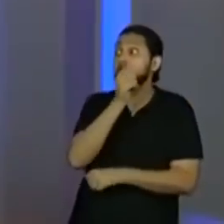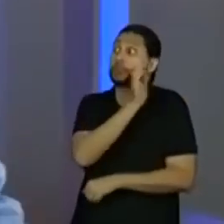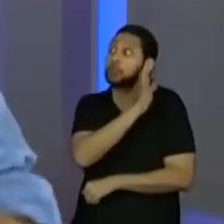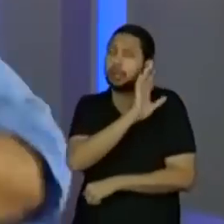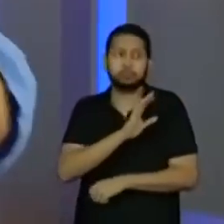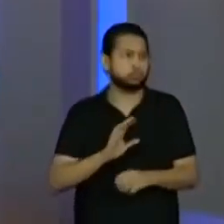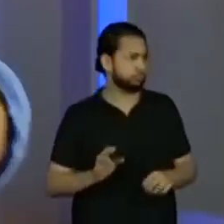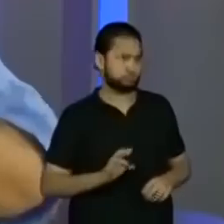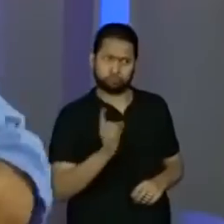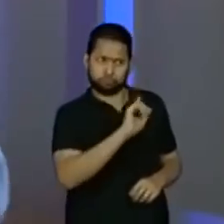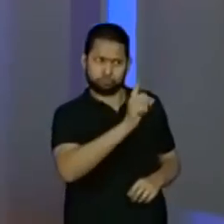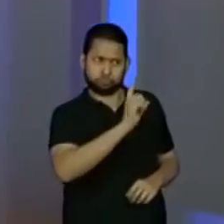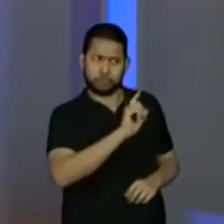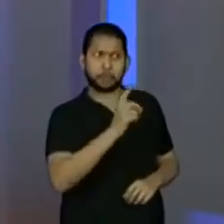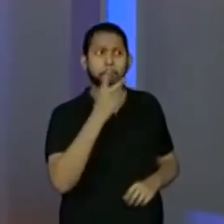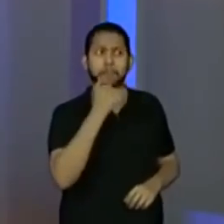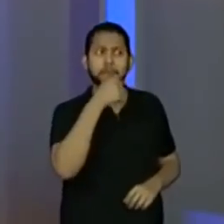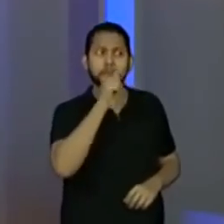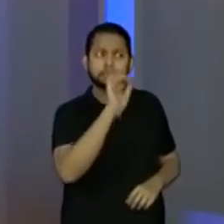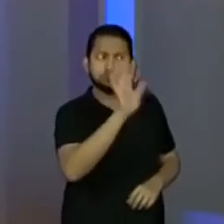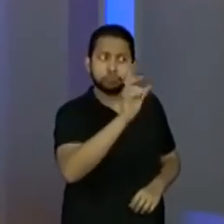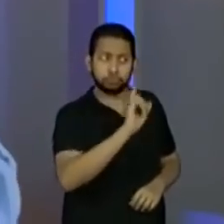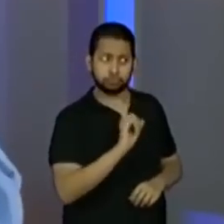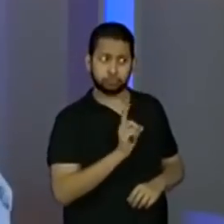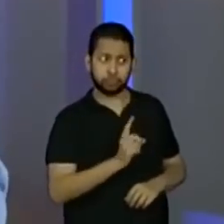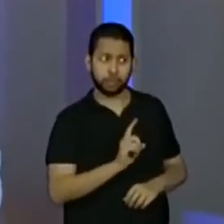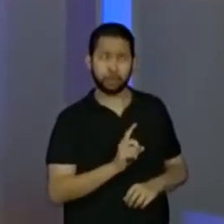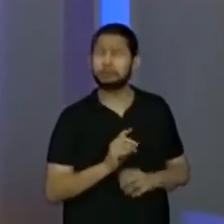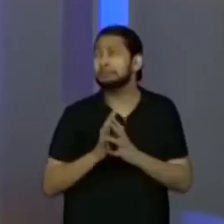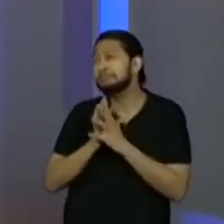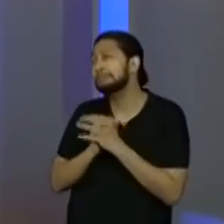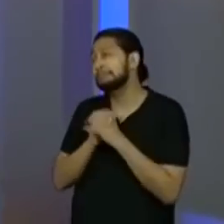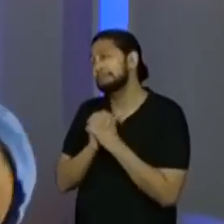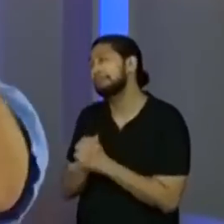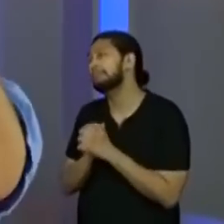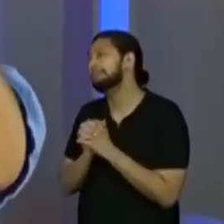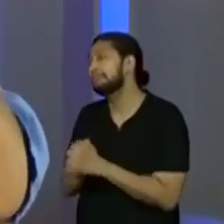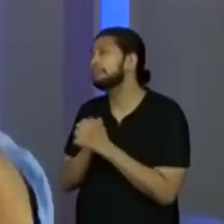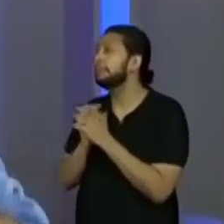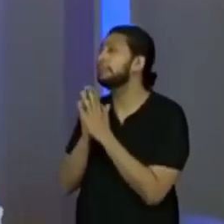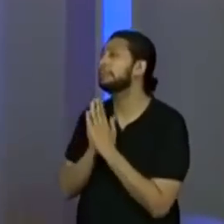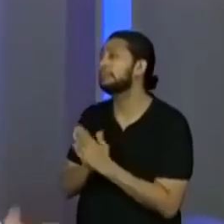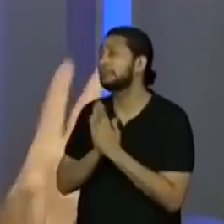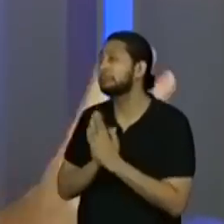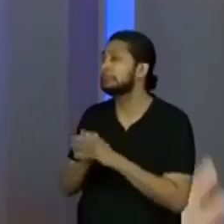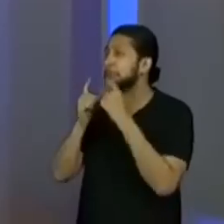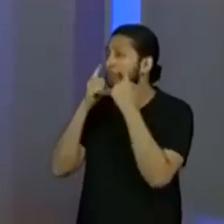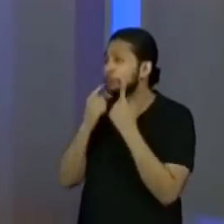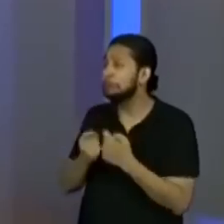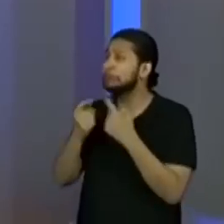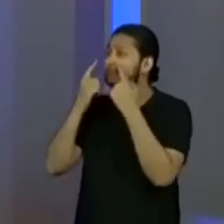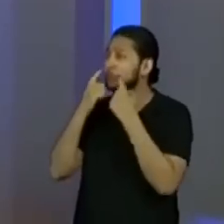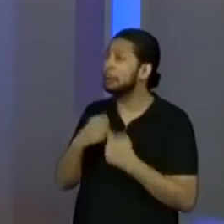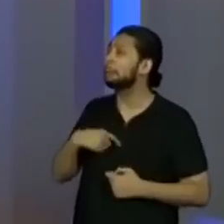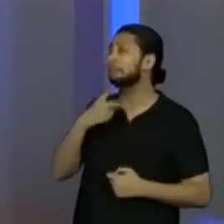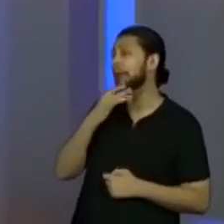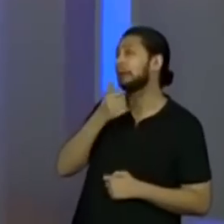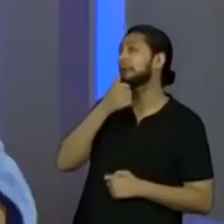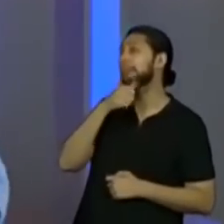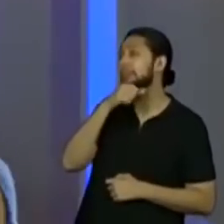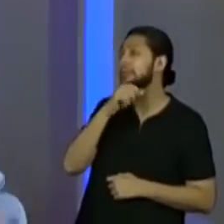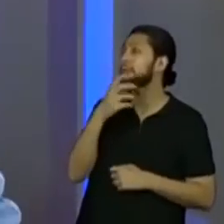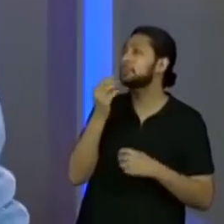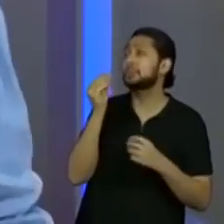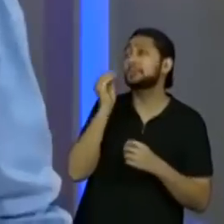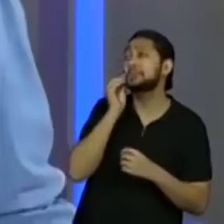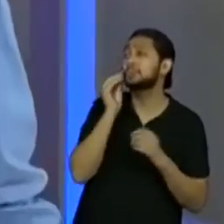falou, não se despeça dos seus pais. Ela falou, deixa, e começou a chorar. Ela chorou tanto para se despedir dos pais que